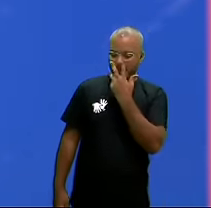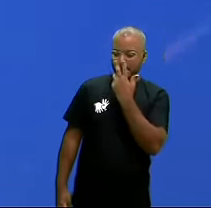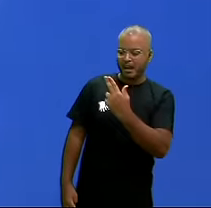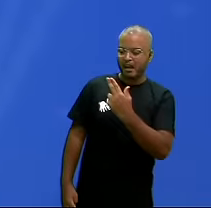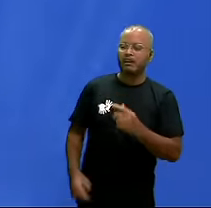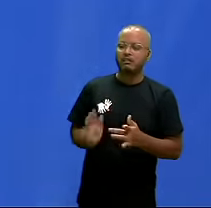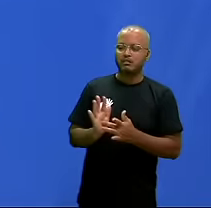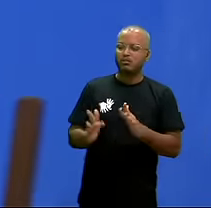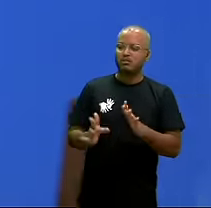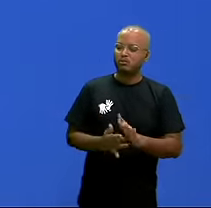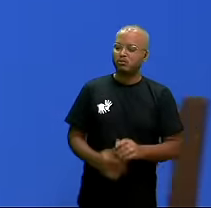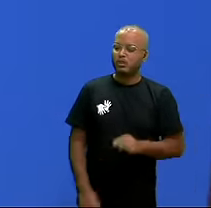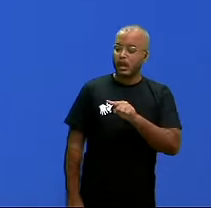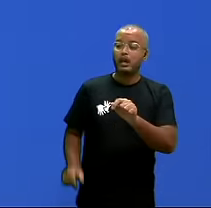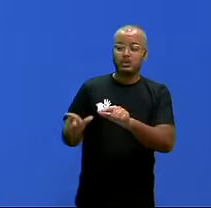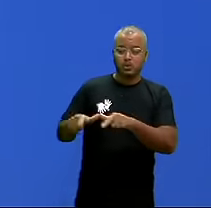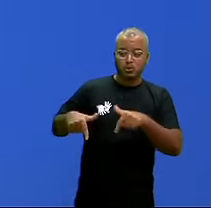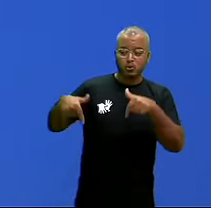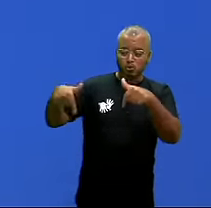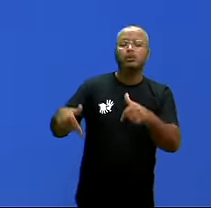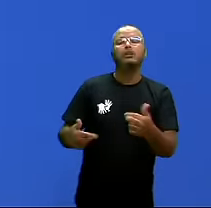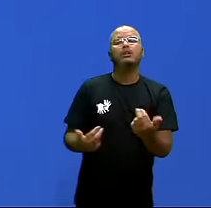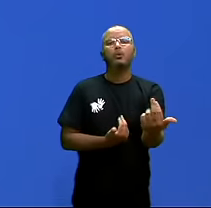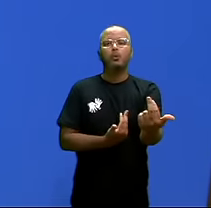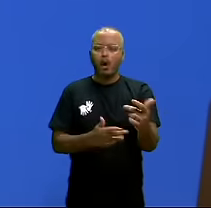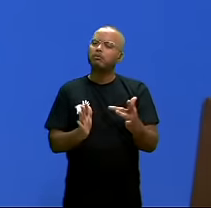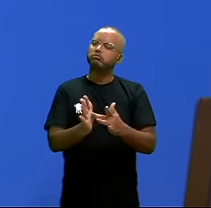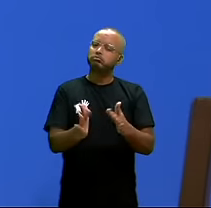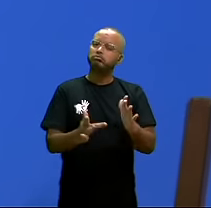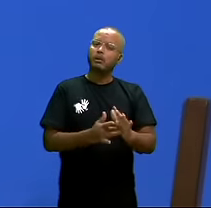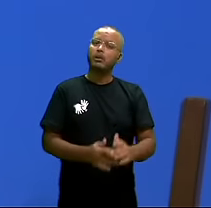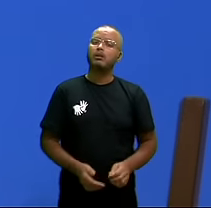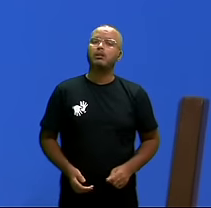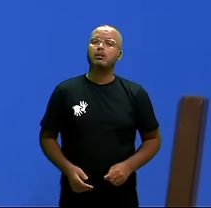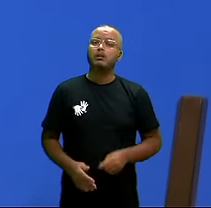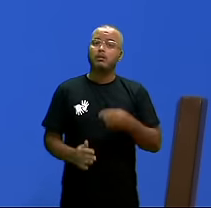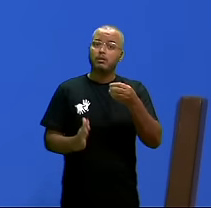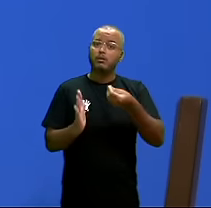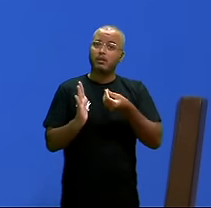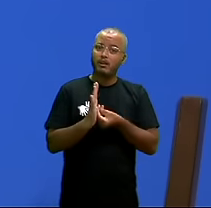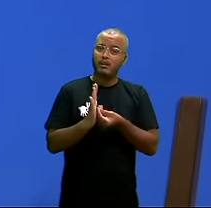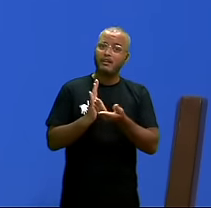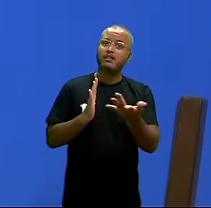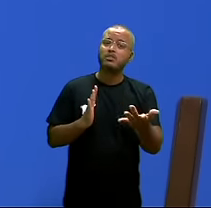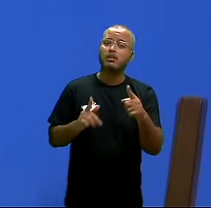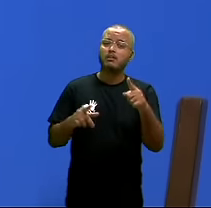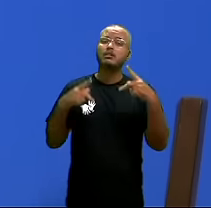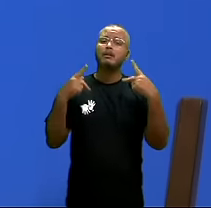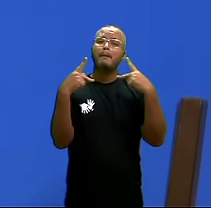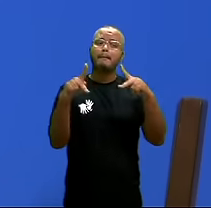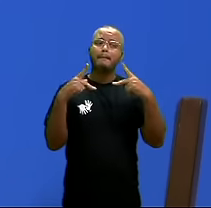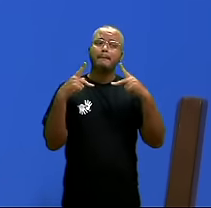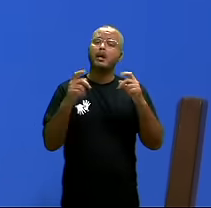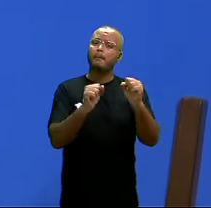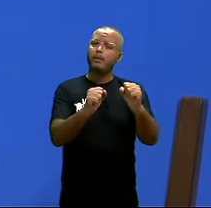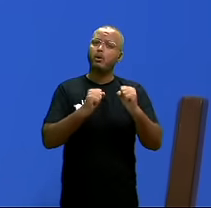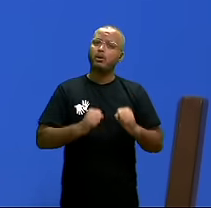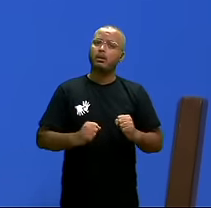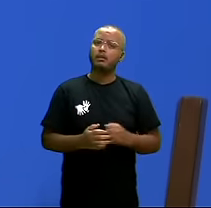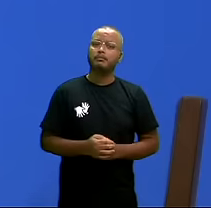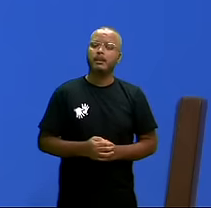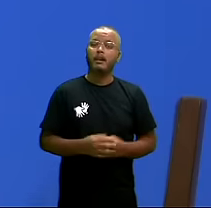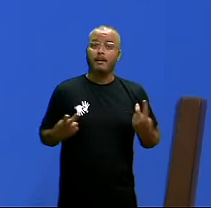nesse poder. Eu acredito no poder de Deus quando você prega o evangelho que sai com poder. Mas olha que interessante. Eu não acredito que vitória é resultado de uma coisa